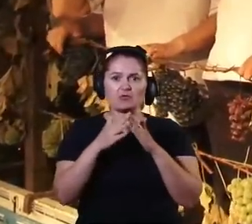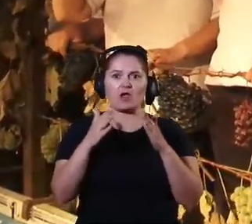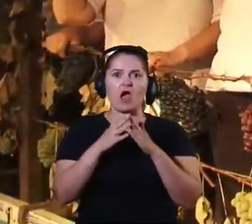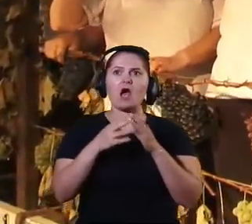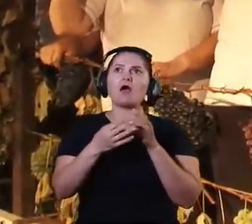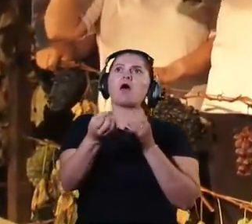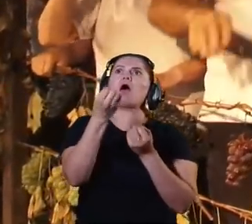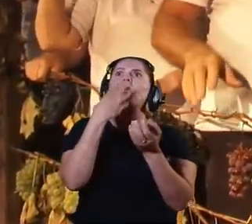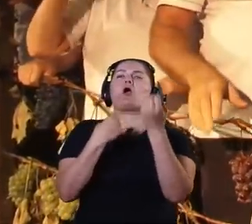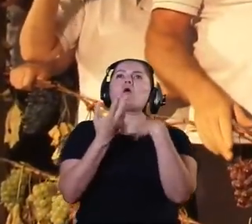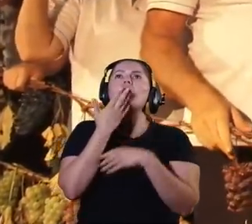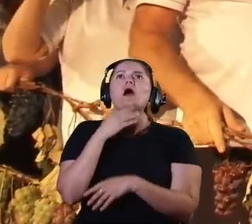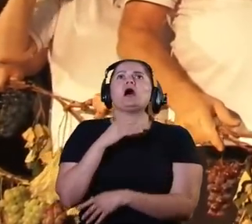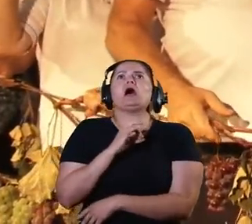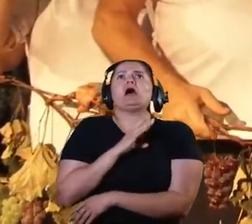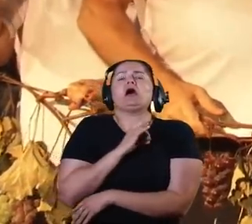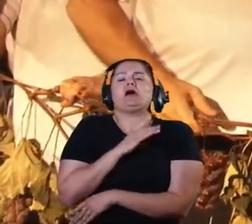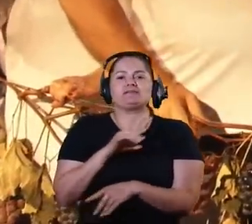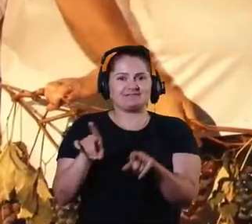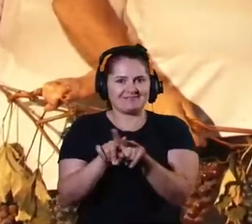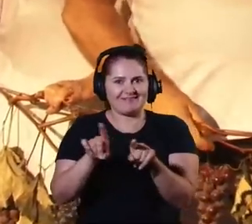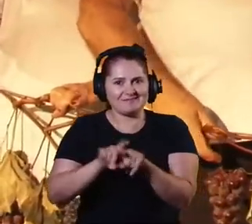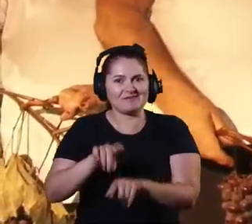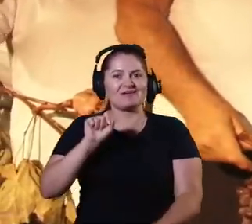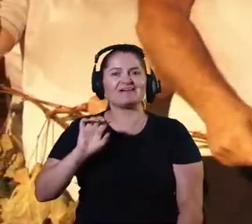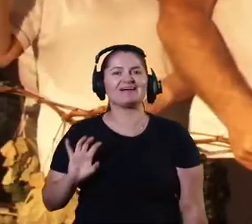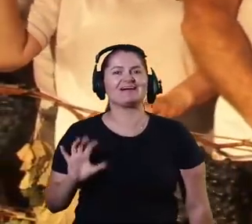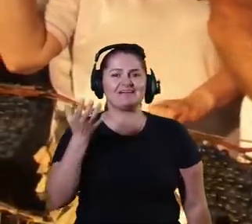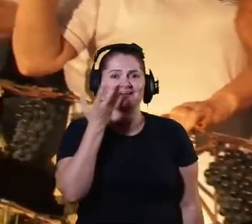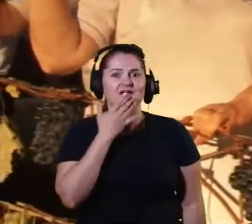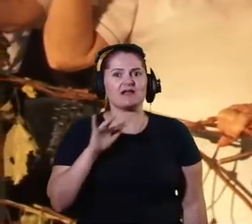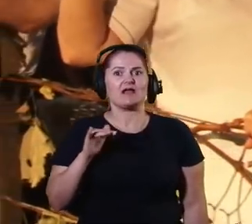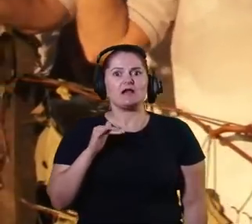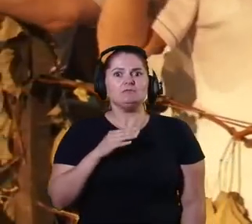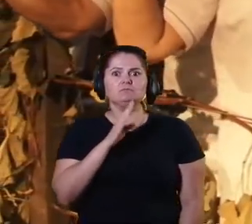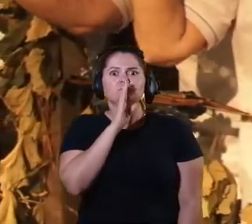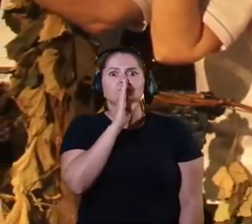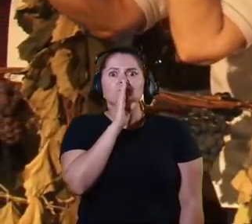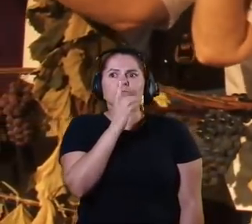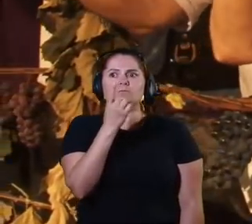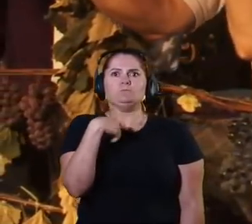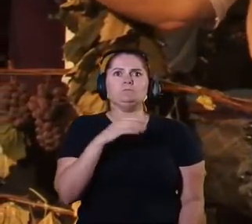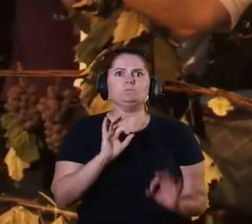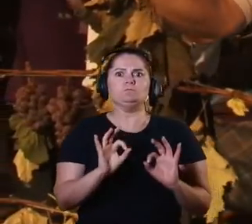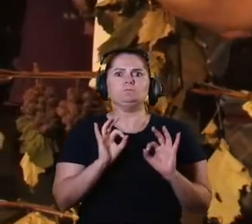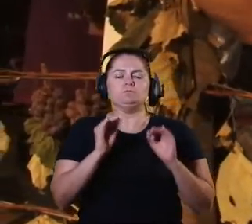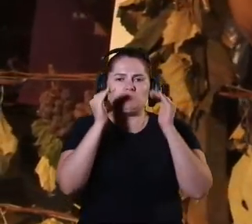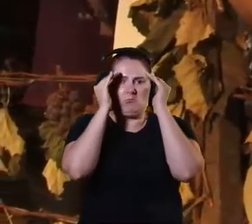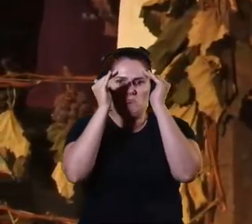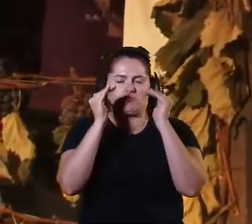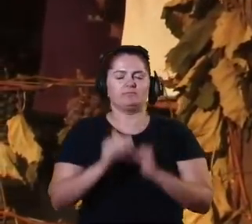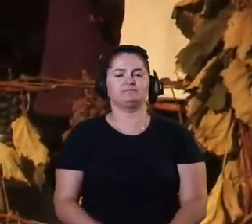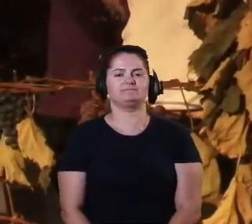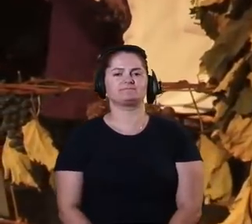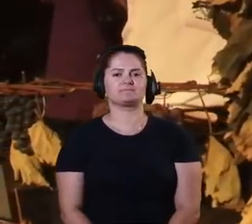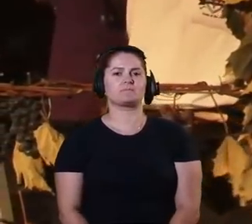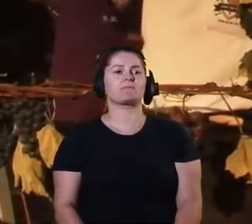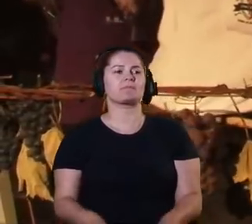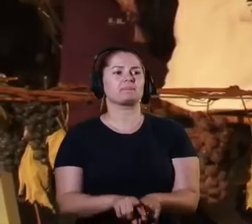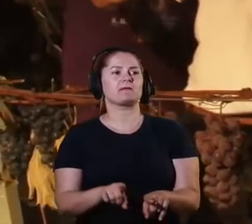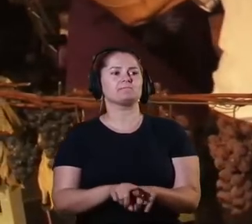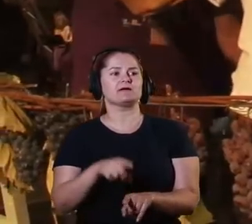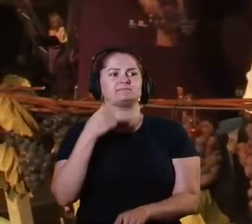medo, mas era uma forma também de fazer com que a piazada obedecesse, né? Outro detalhe aqui, Zé, é o bulicho,